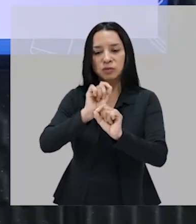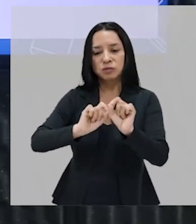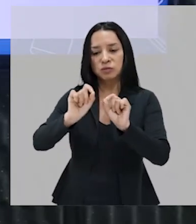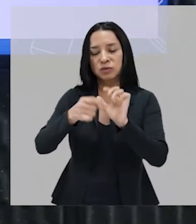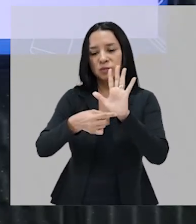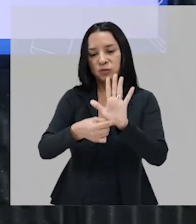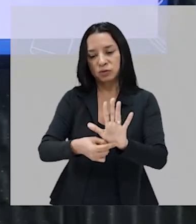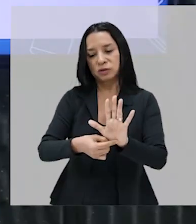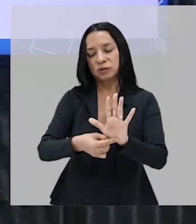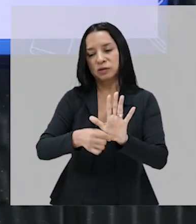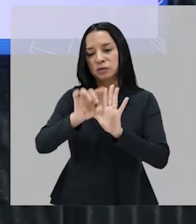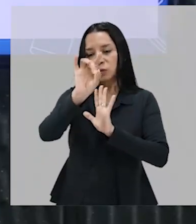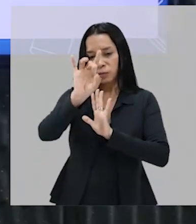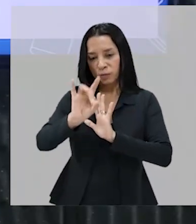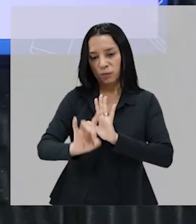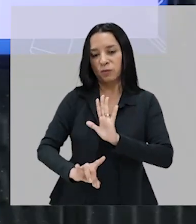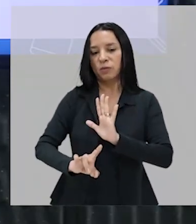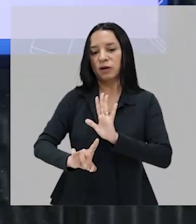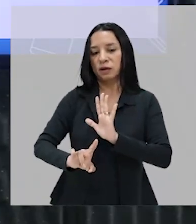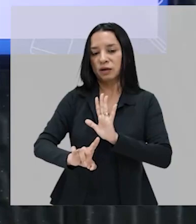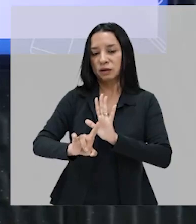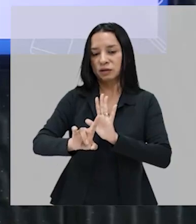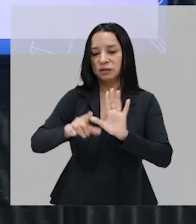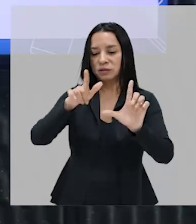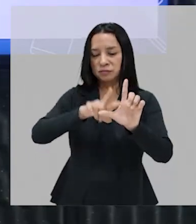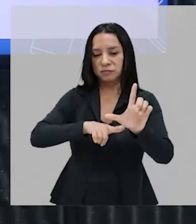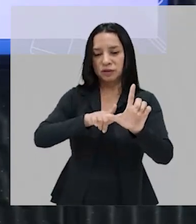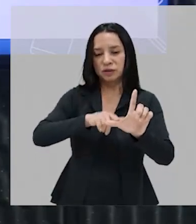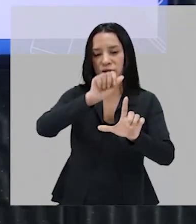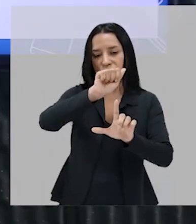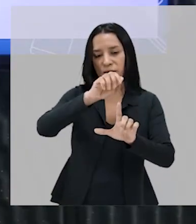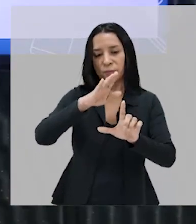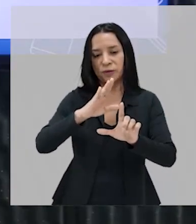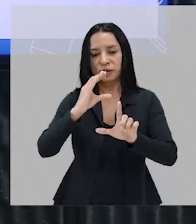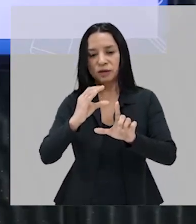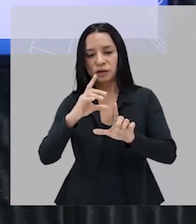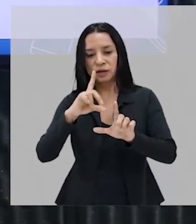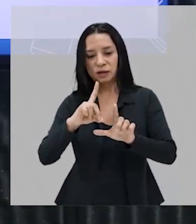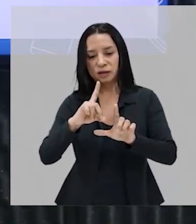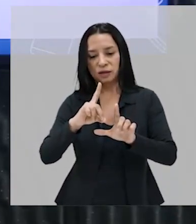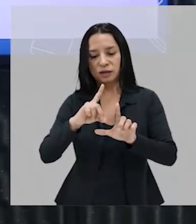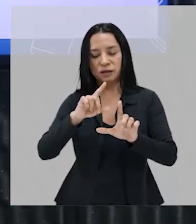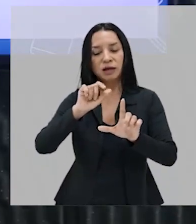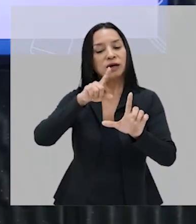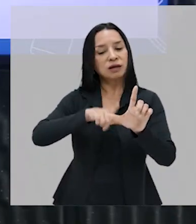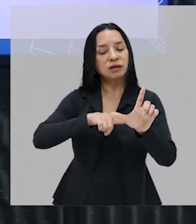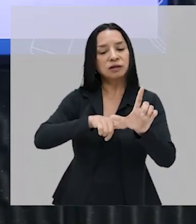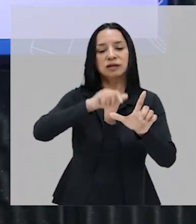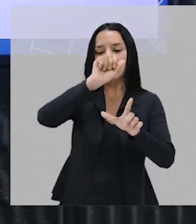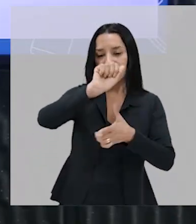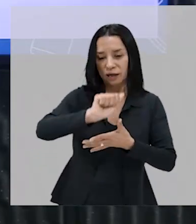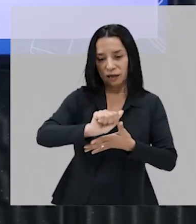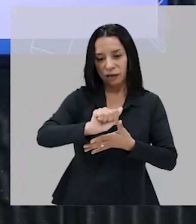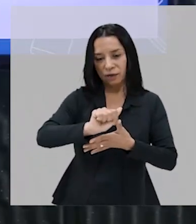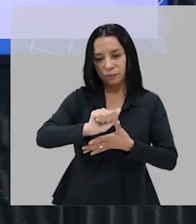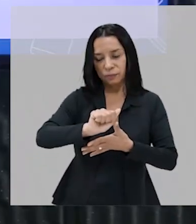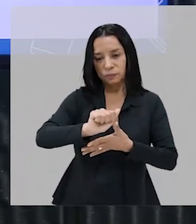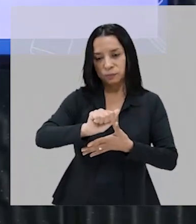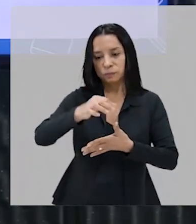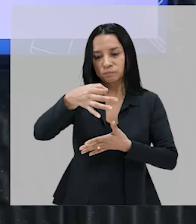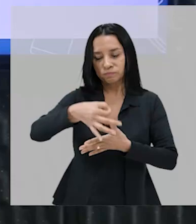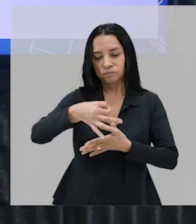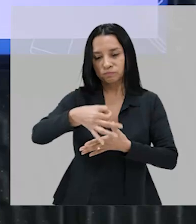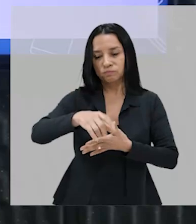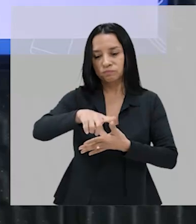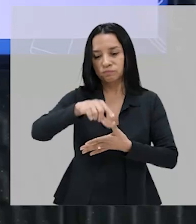cada alternativa. Então, a letra A aqui é mais adequada dentro desse processo. A mais adequada, a letra A, marque letra A para